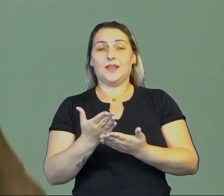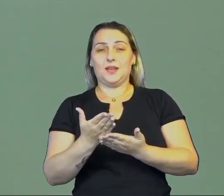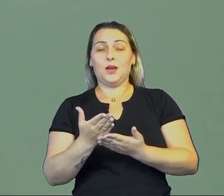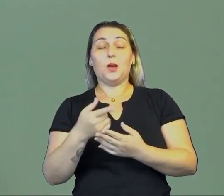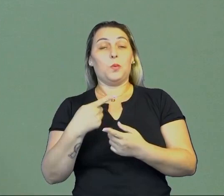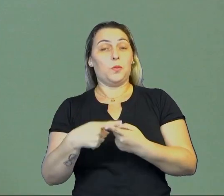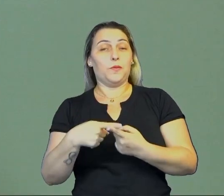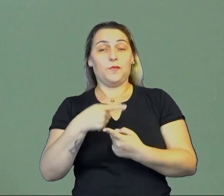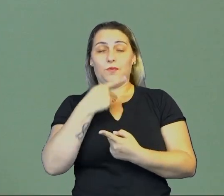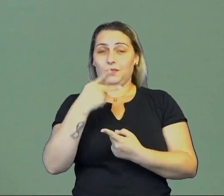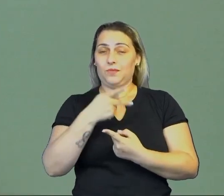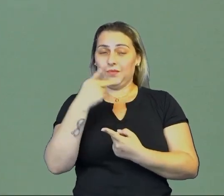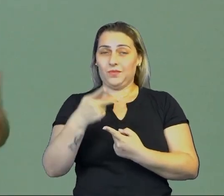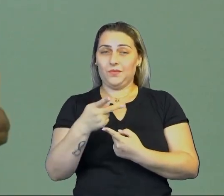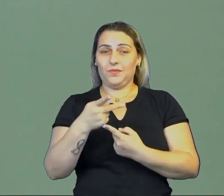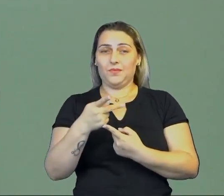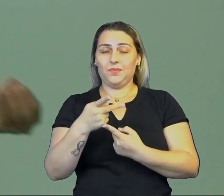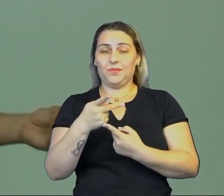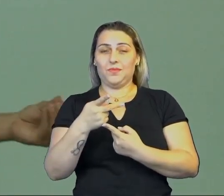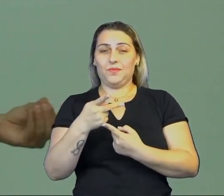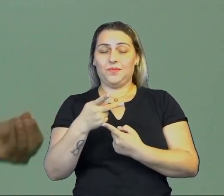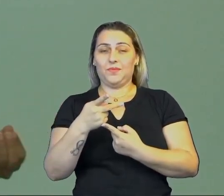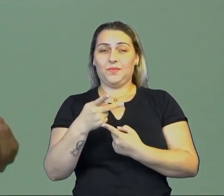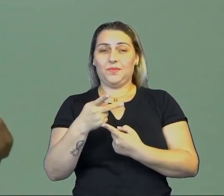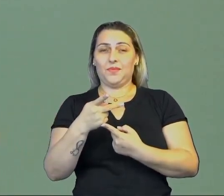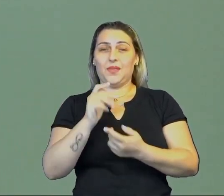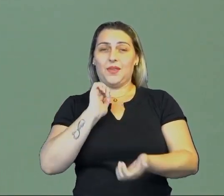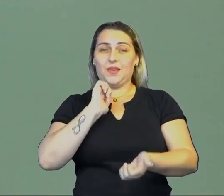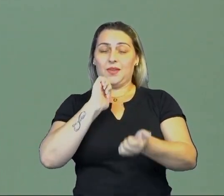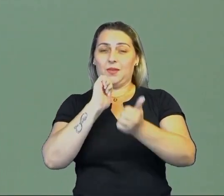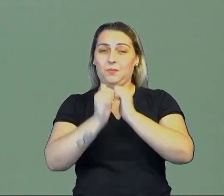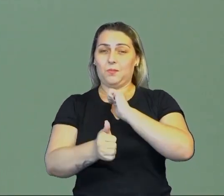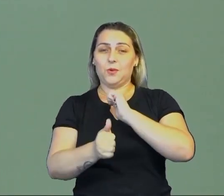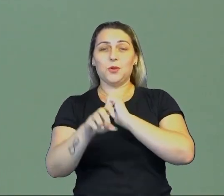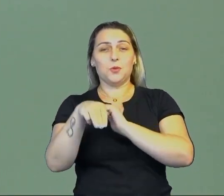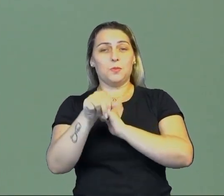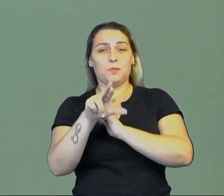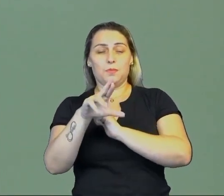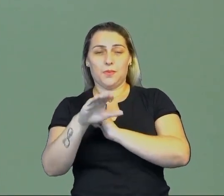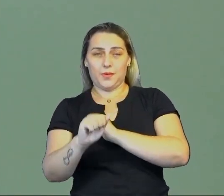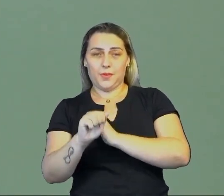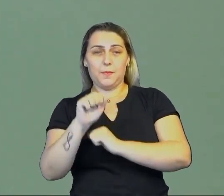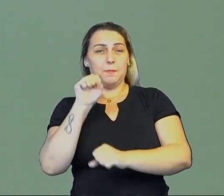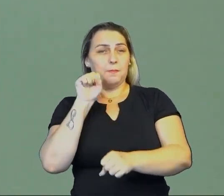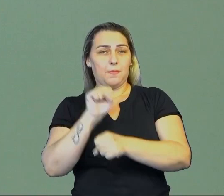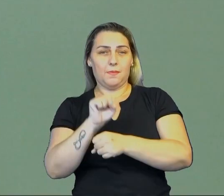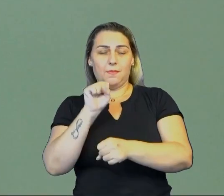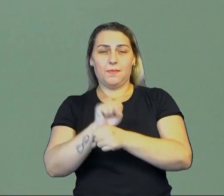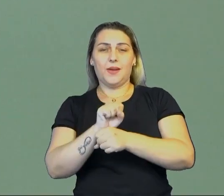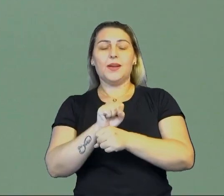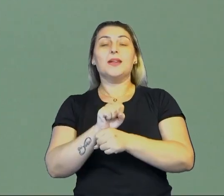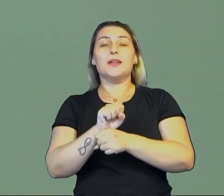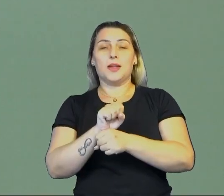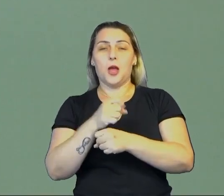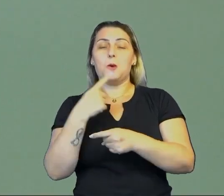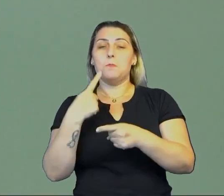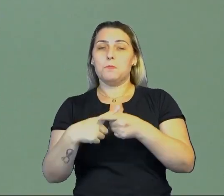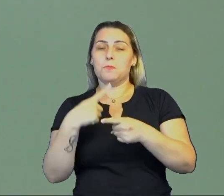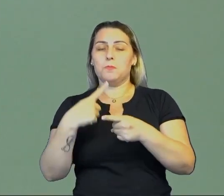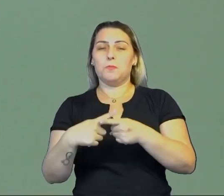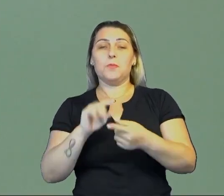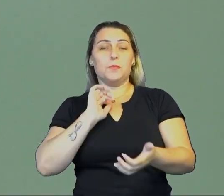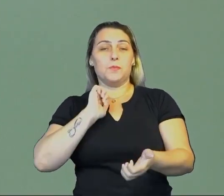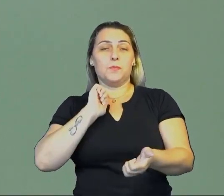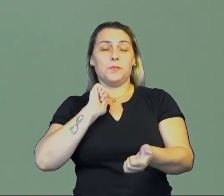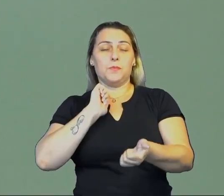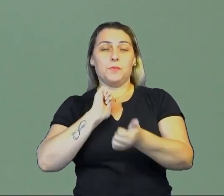marcas porque agora a gente vai falar de atletismo porque a gente vai falar de suporte de marca eu vou parar de enrolar porque tem muito conteúdo Então se